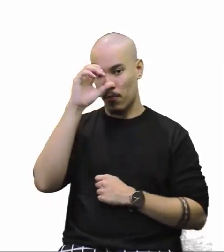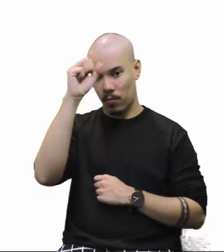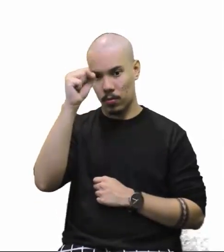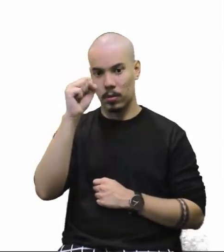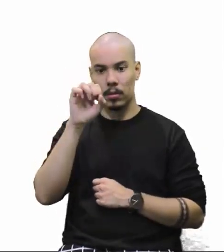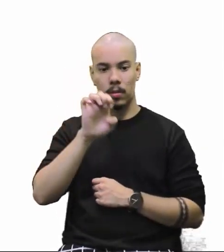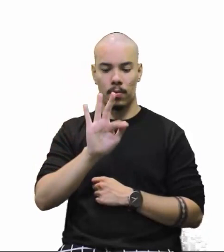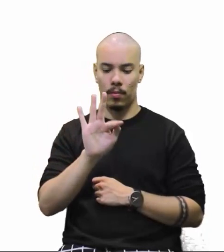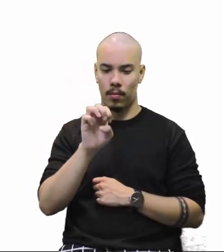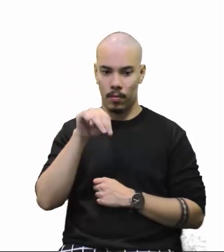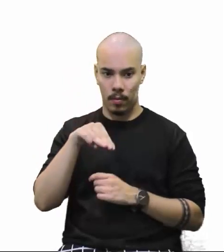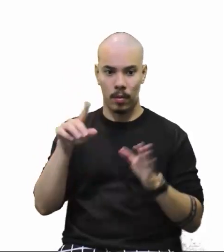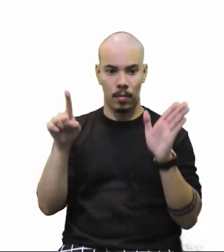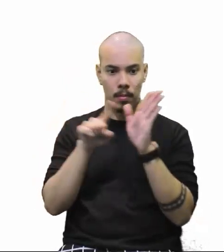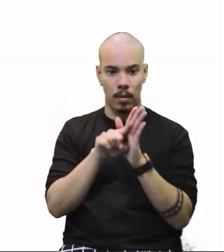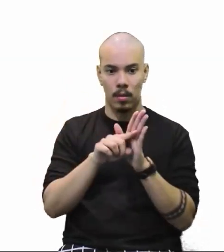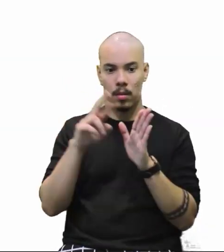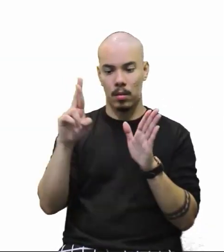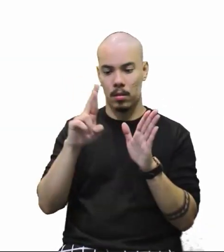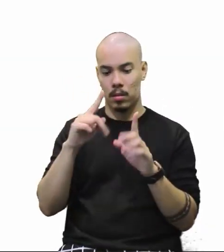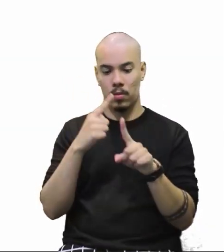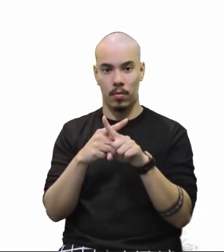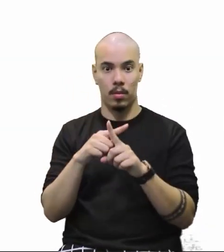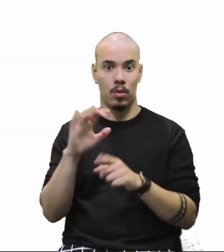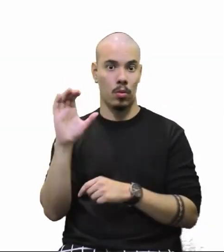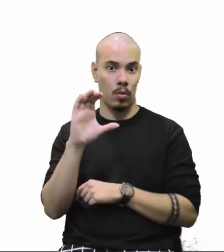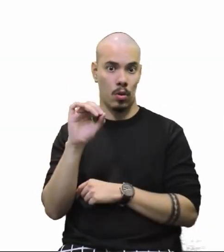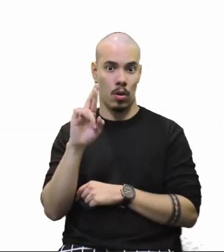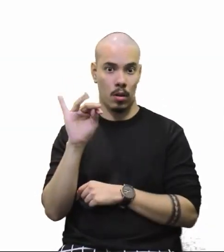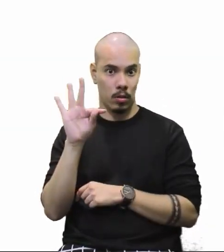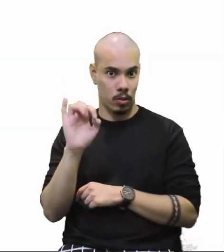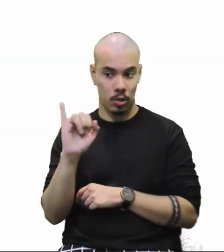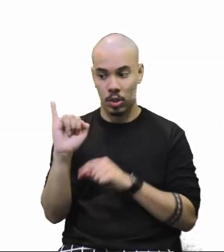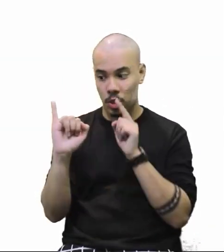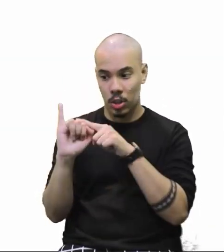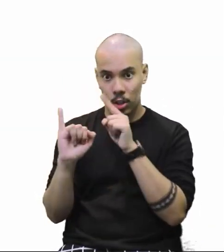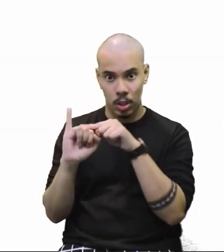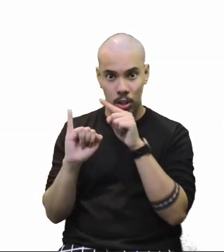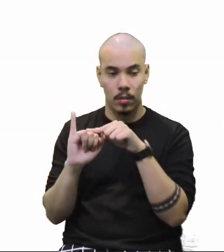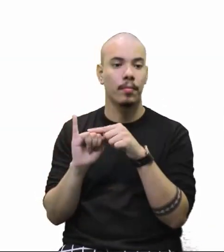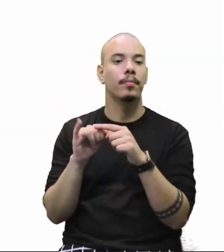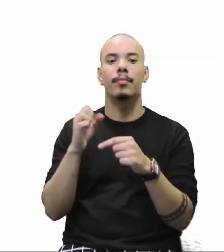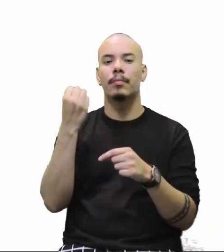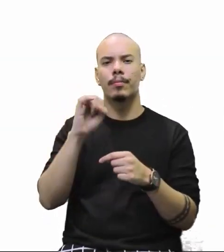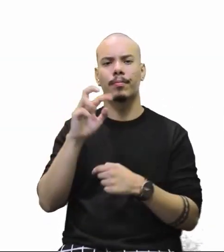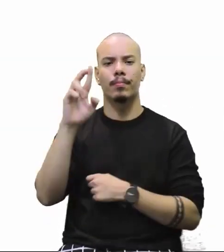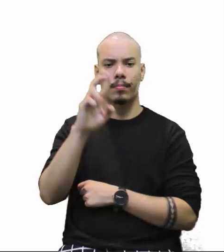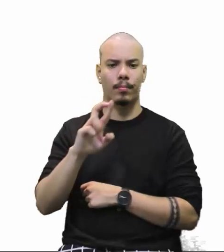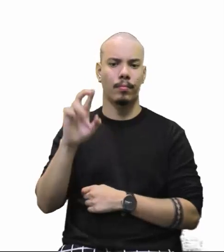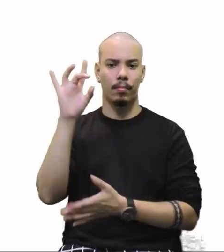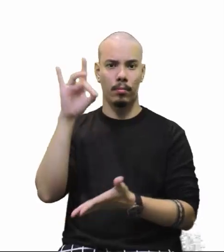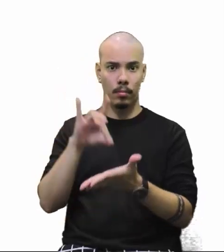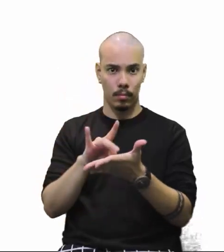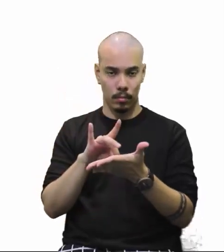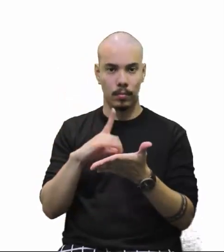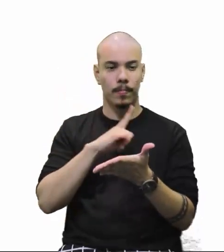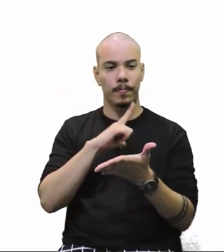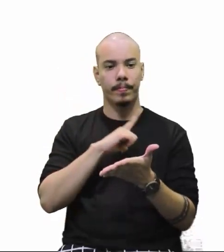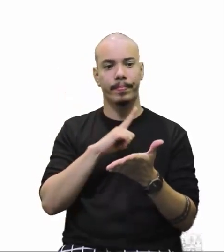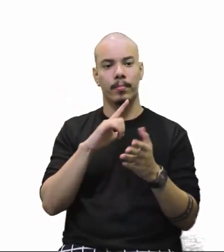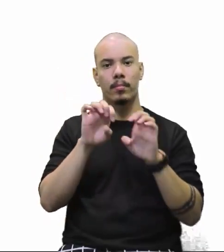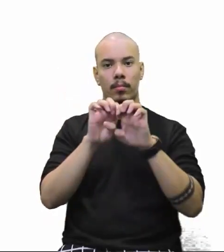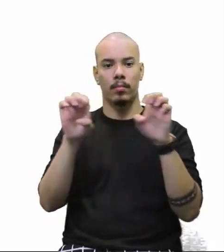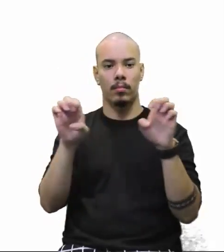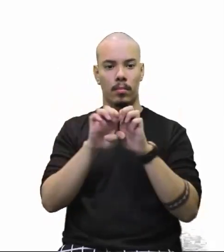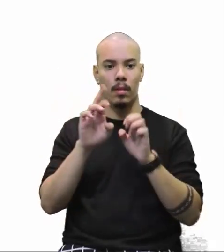menos resistência vezes corrente. Observando a equação do gerador real, temos uma equação de reta,